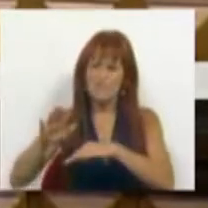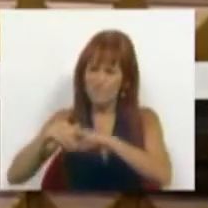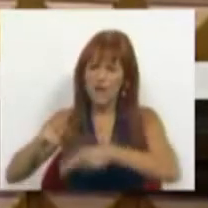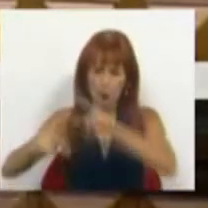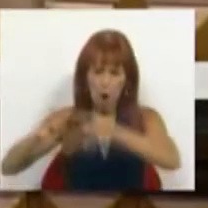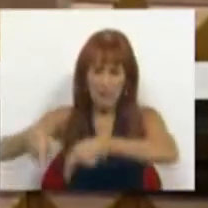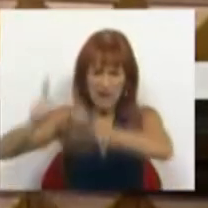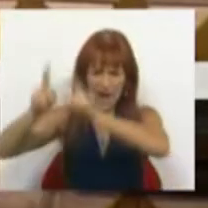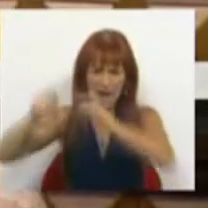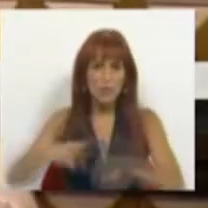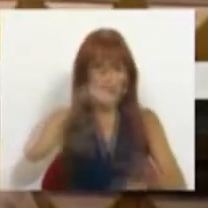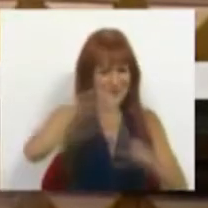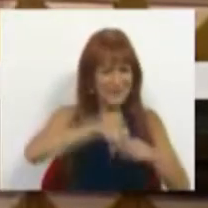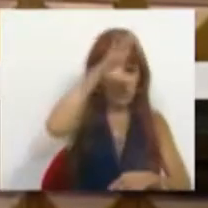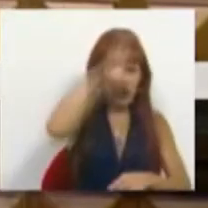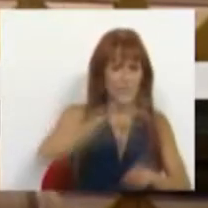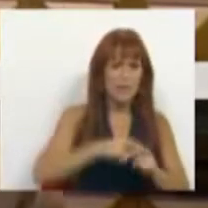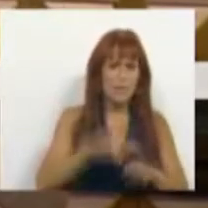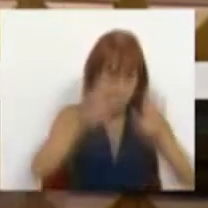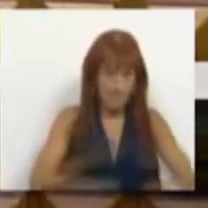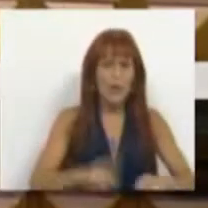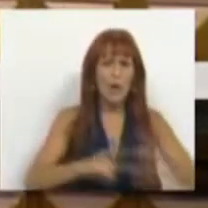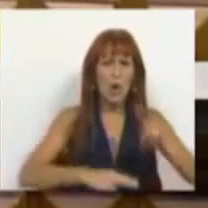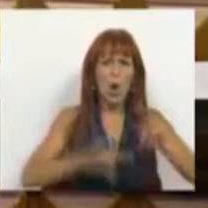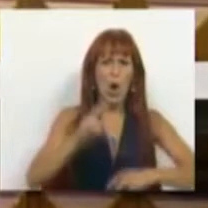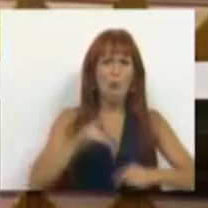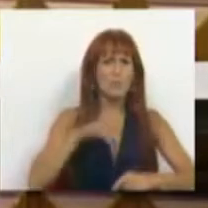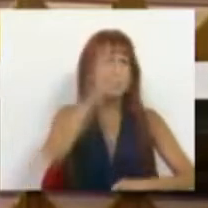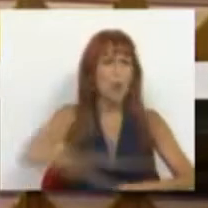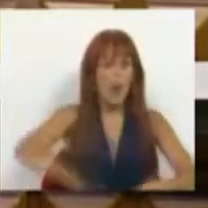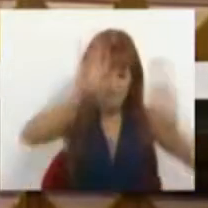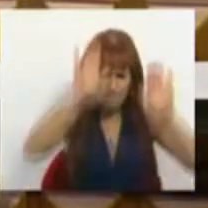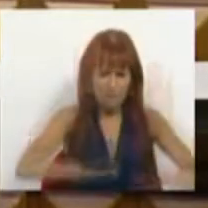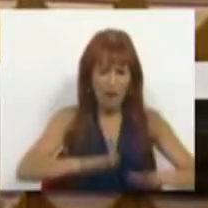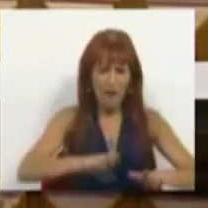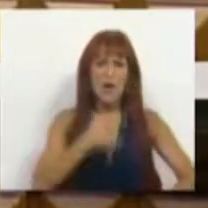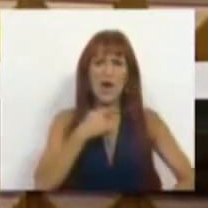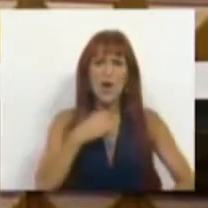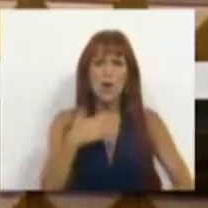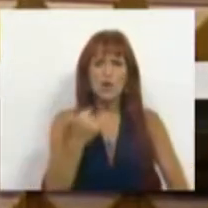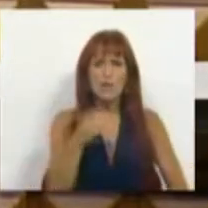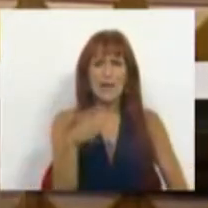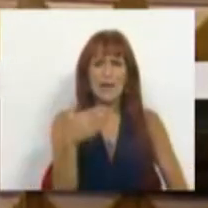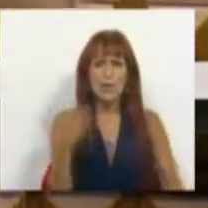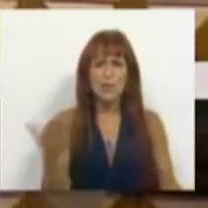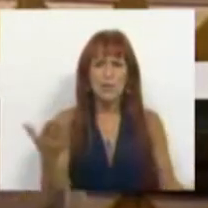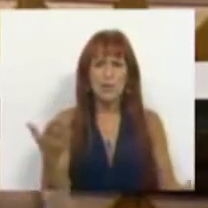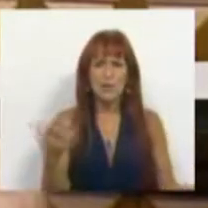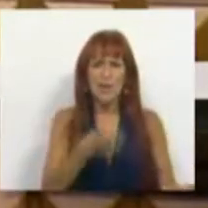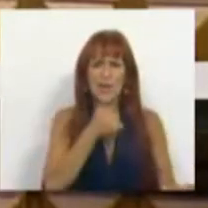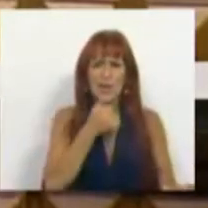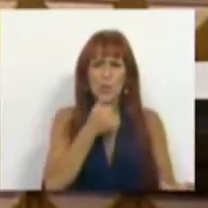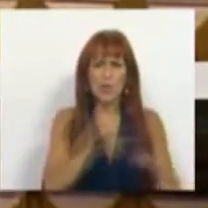de obras, no governo suspendiam as obras em todo o país e, portanto, em agosto de 2011 decidiram